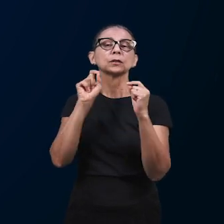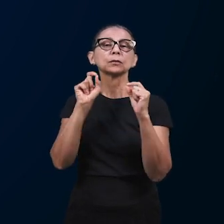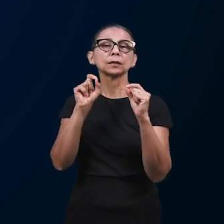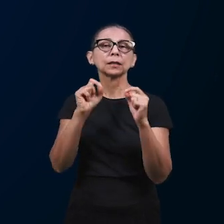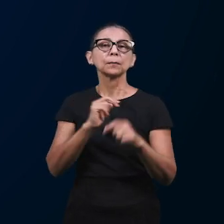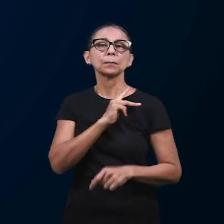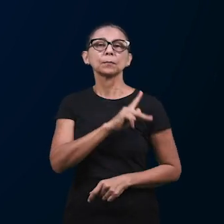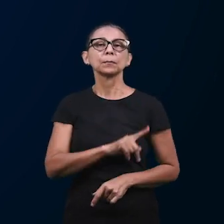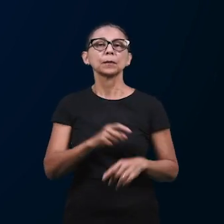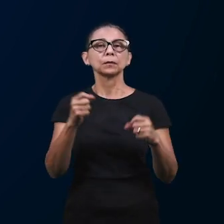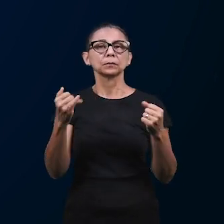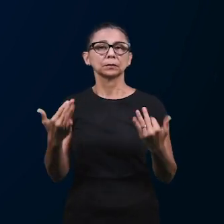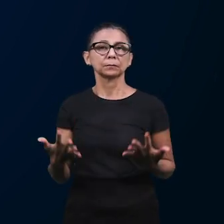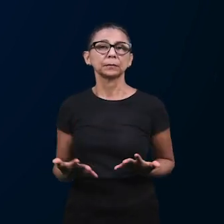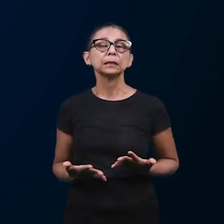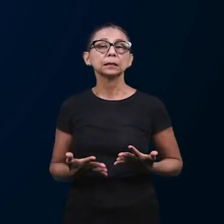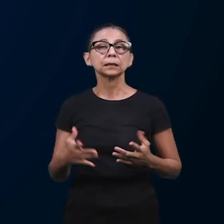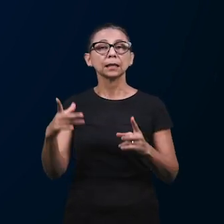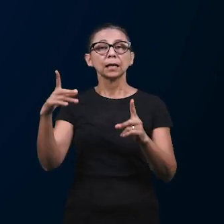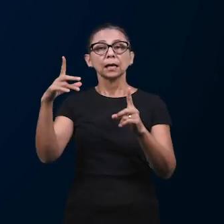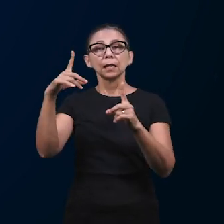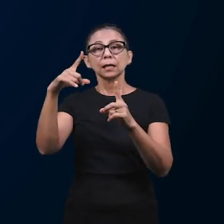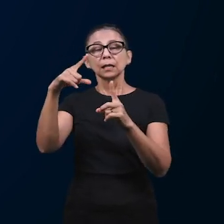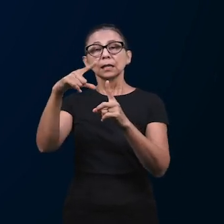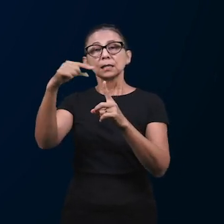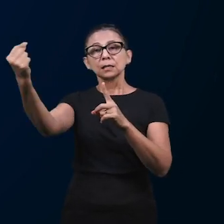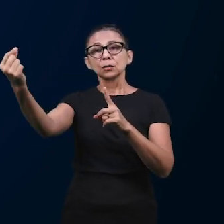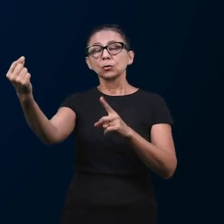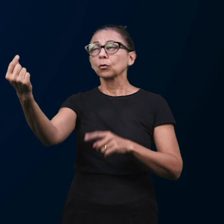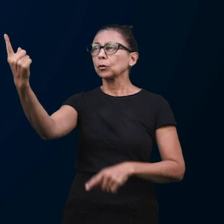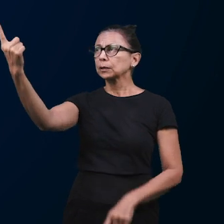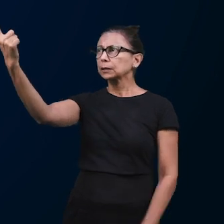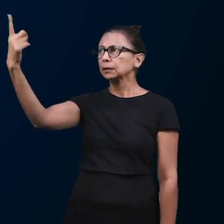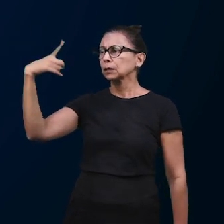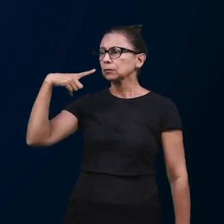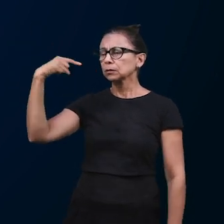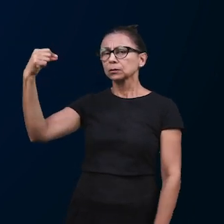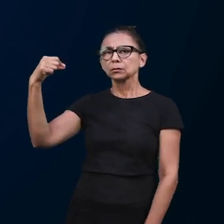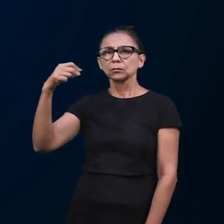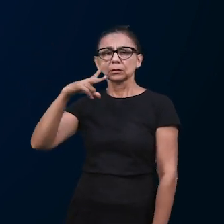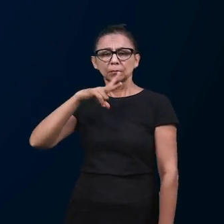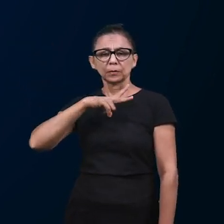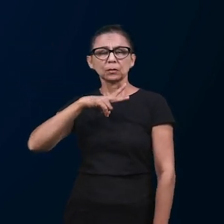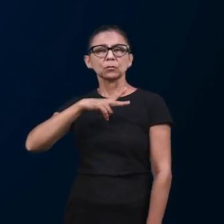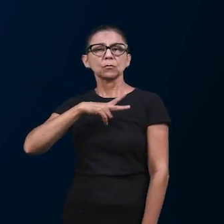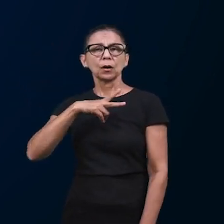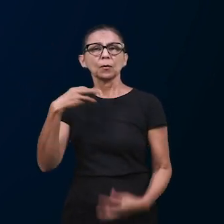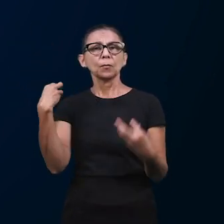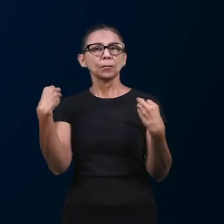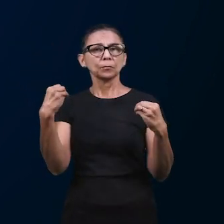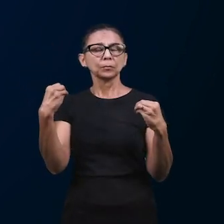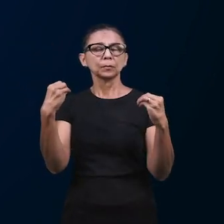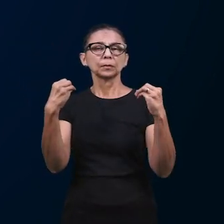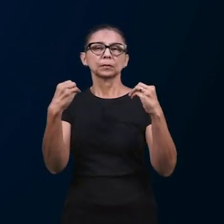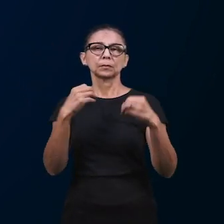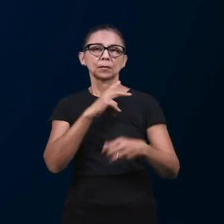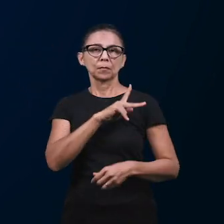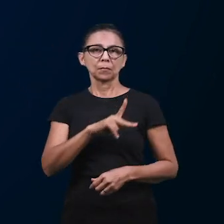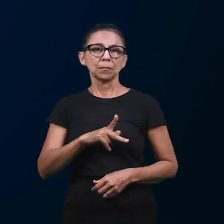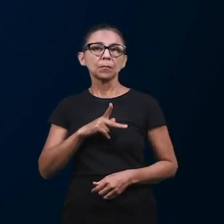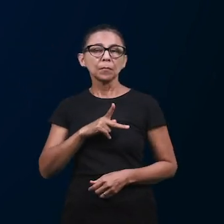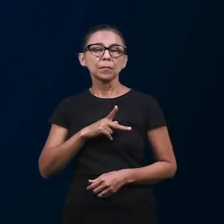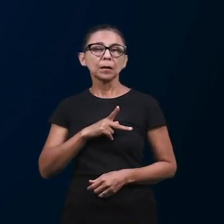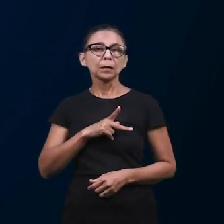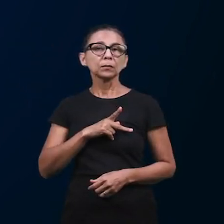muito claro. Ele está falando da eleição dele. E ele está falando que a eleição foi para anunciar este Evangelho. E é por isso